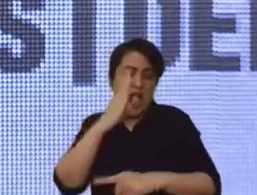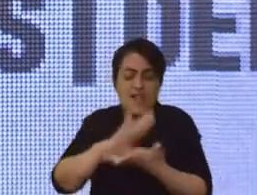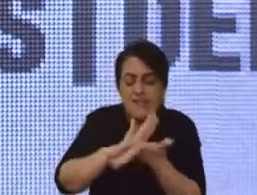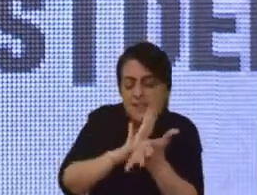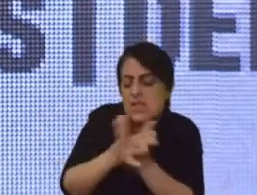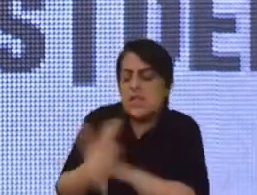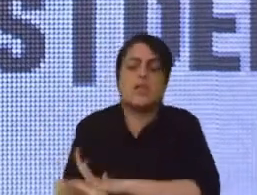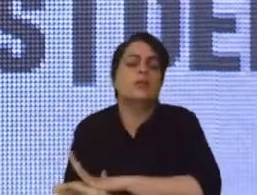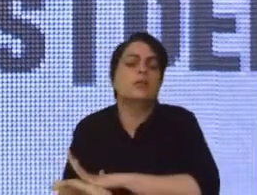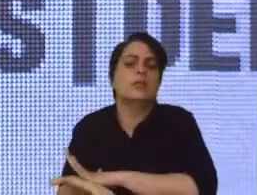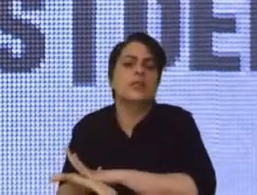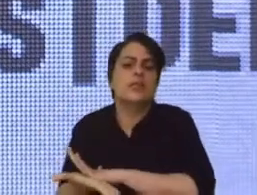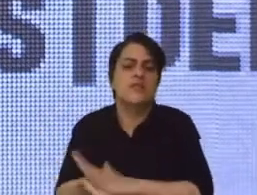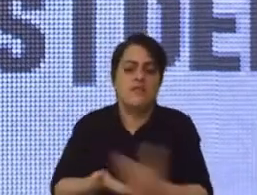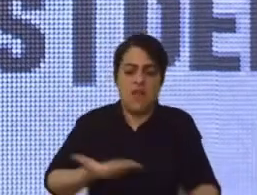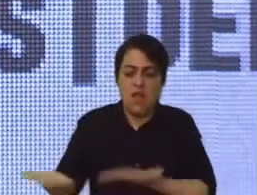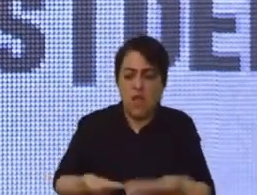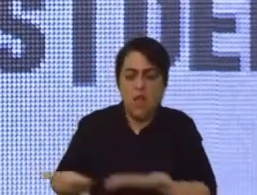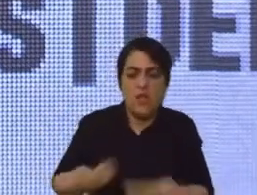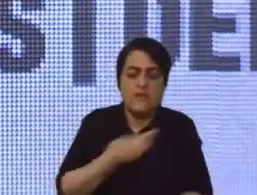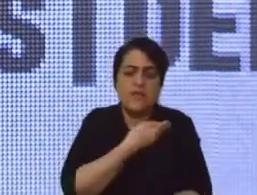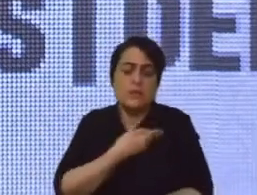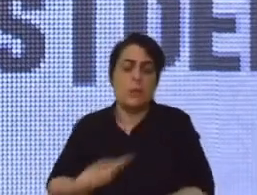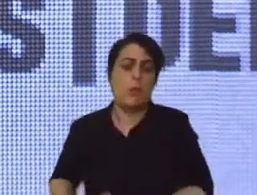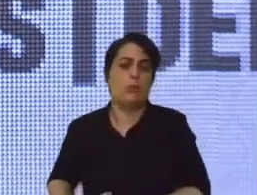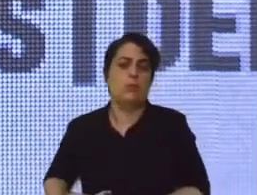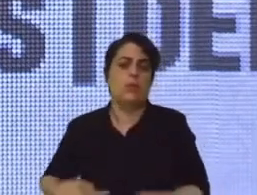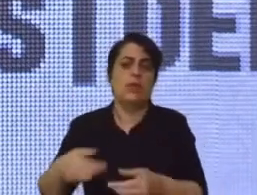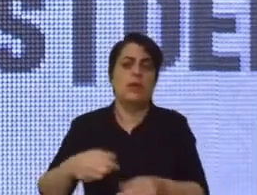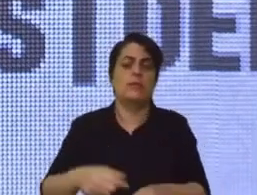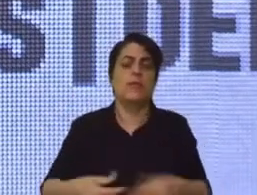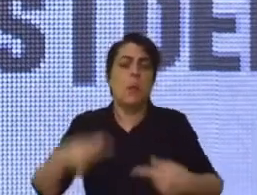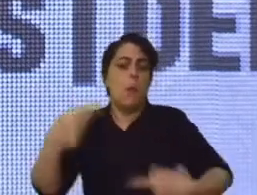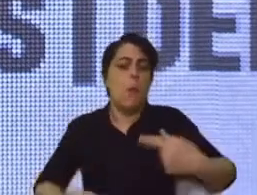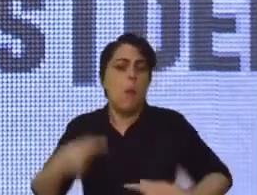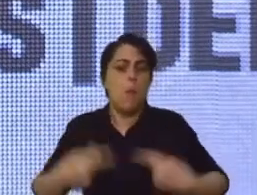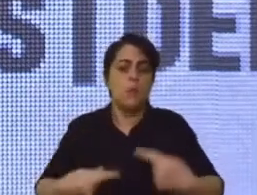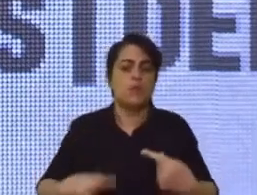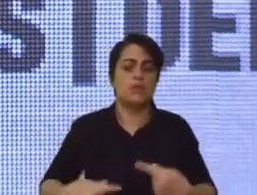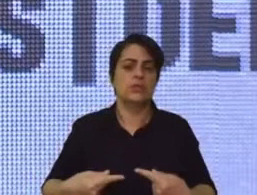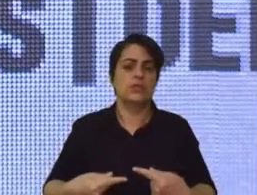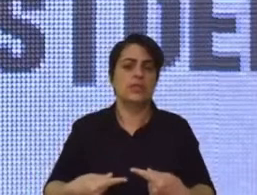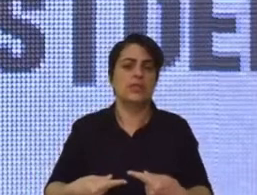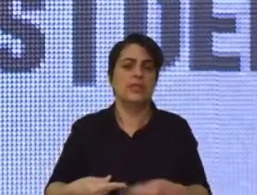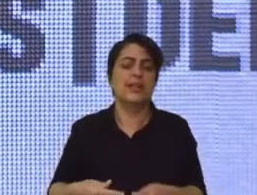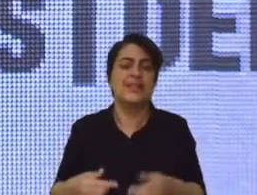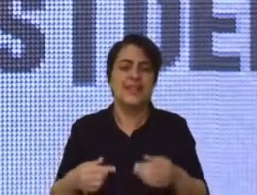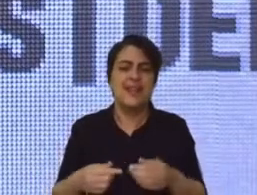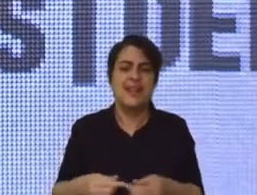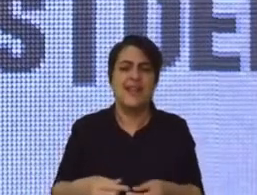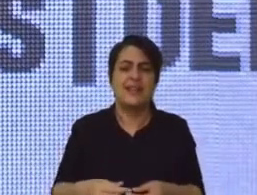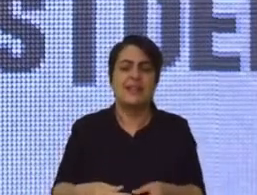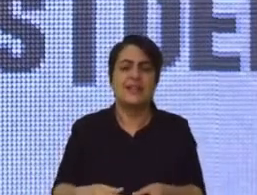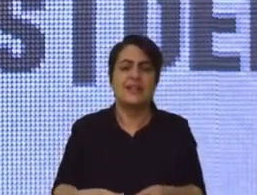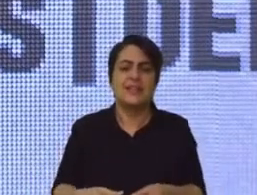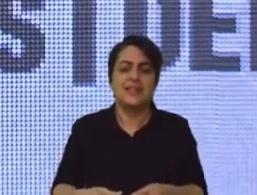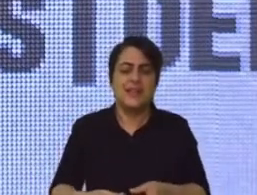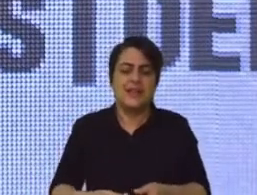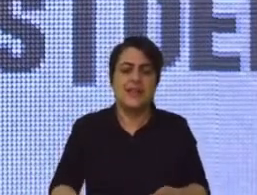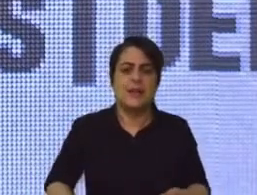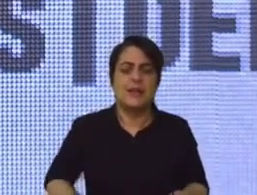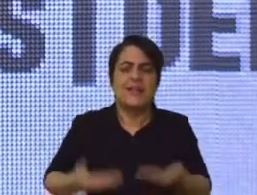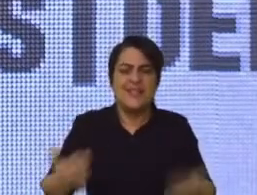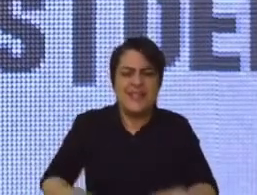com as estatais, com as políticas públicas. Promove uma política de destruição ambiental e da